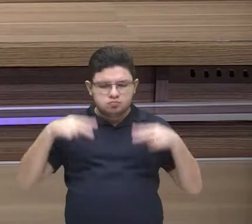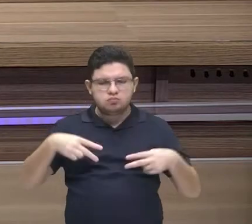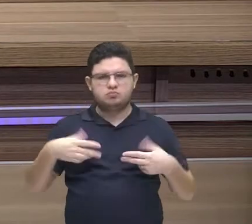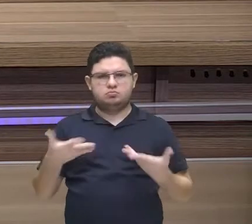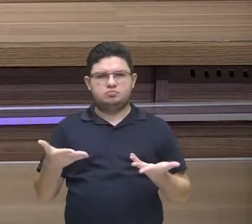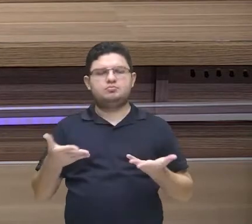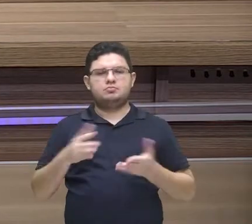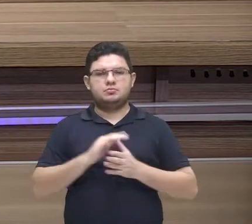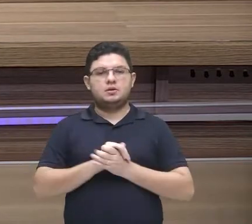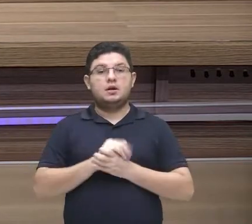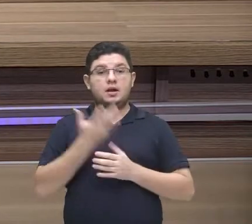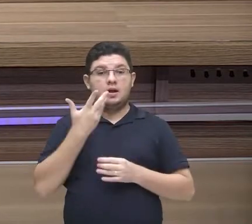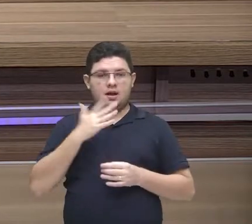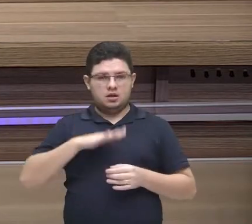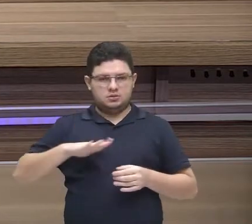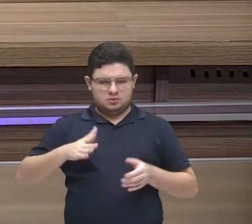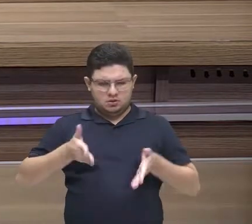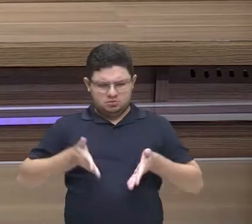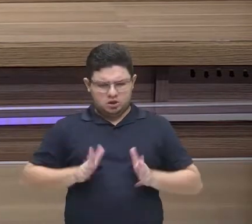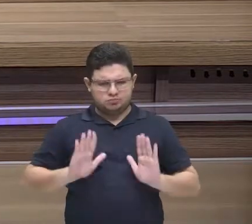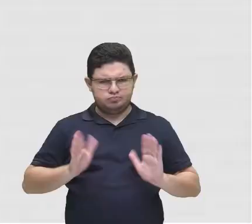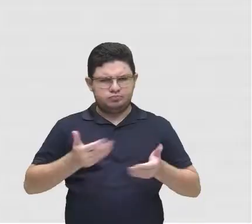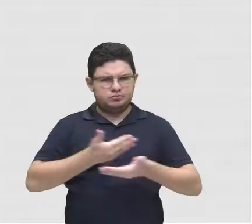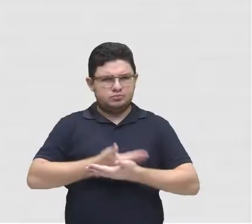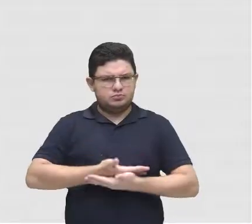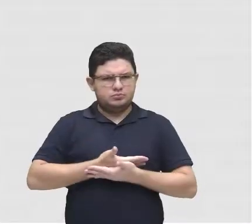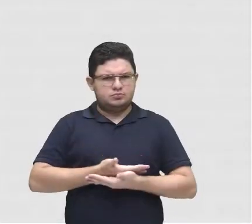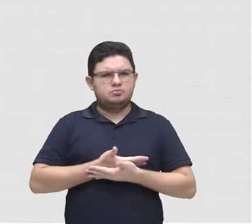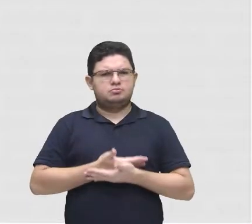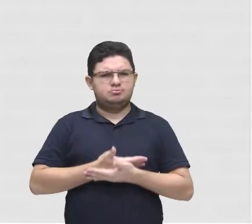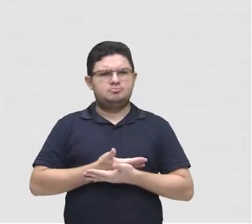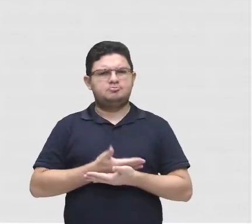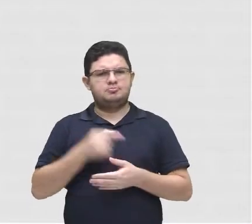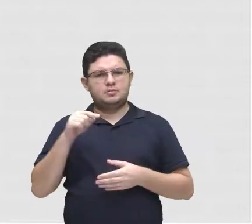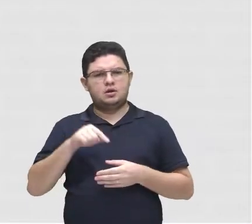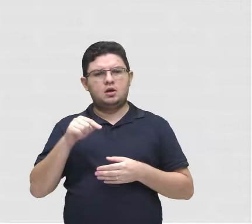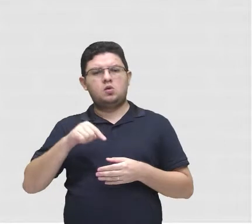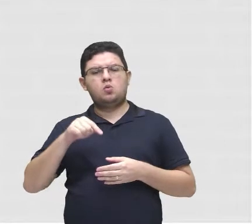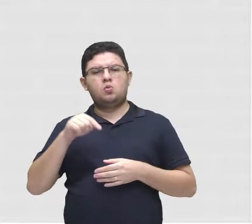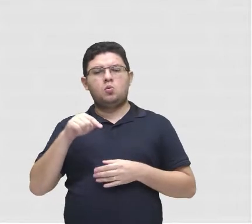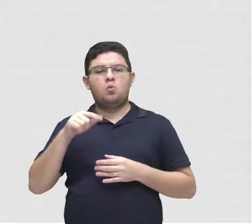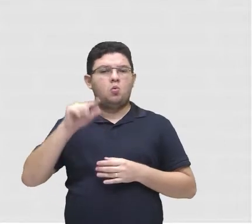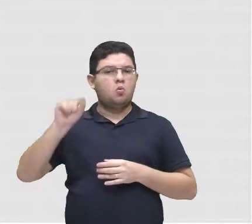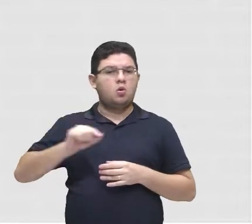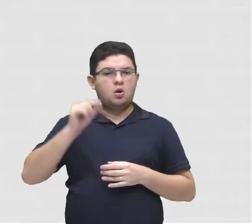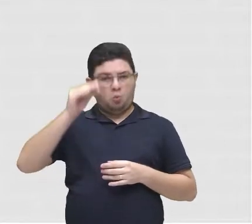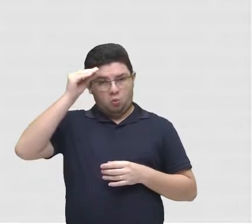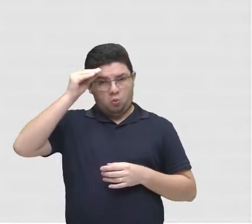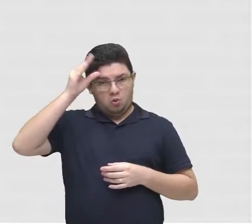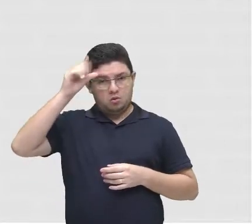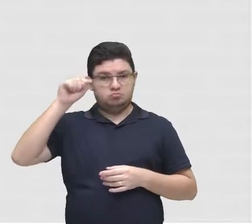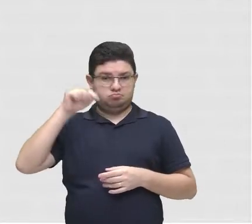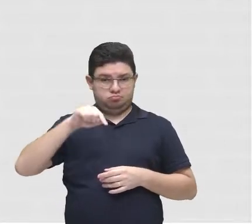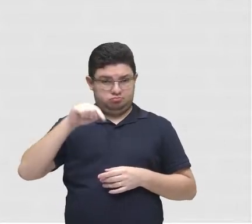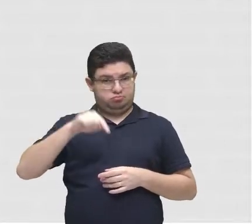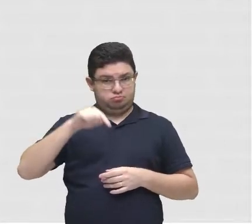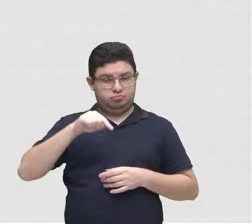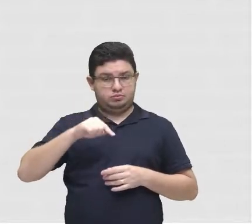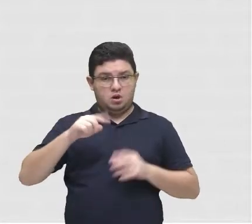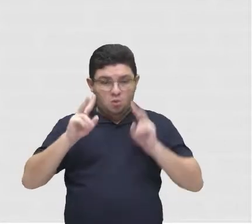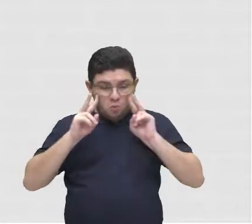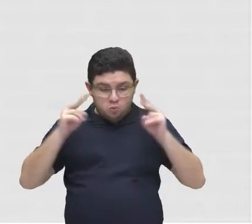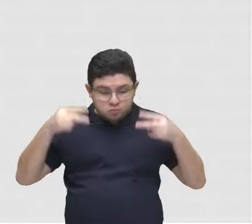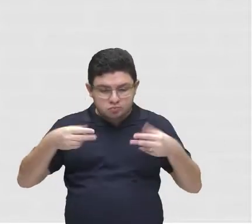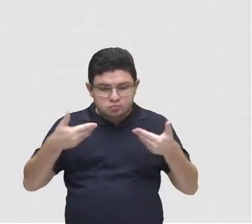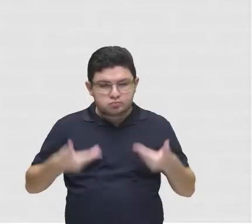criança nasceu, é um recém-nascido, né? Então, ele tem que se conhecer. A partir do momento